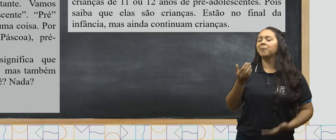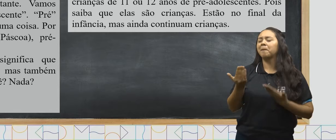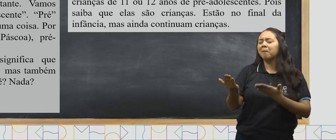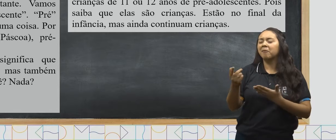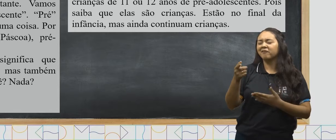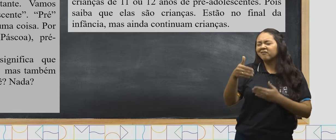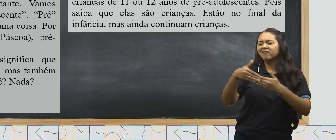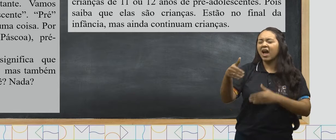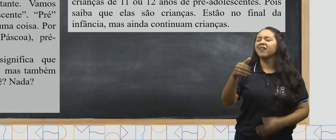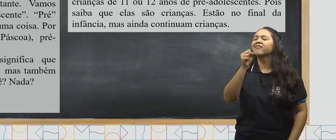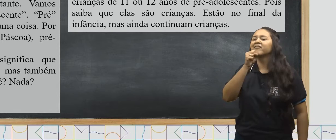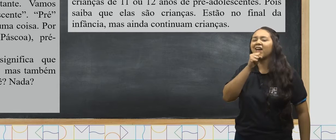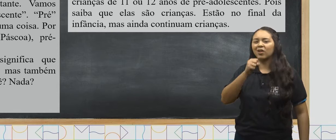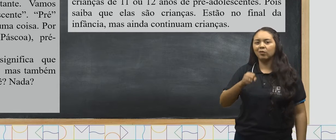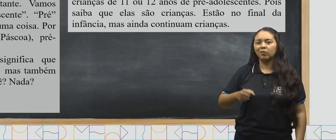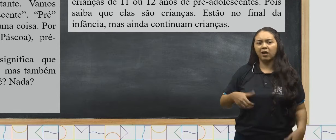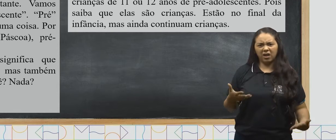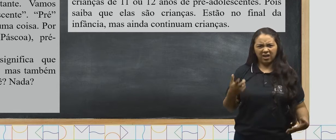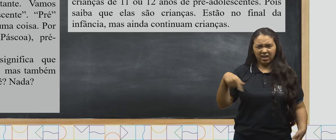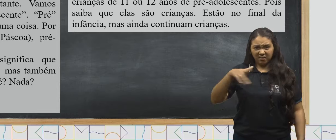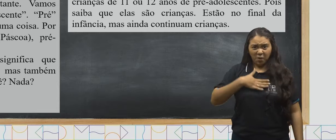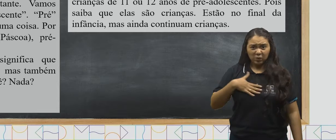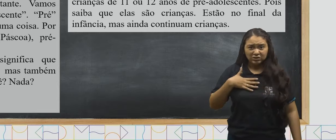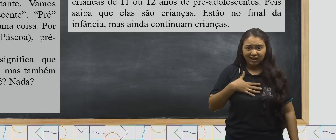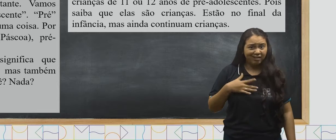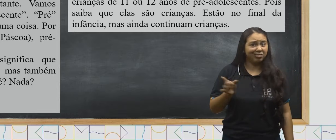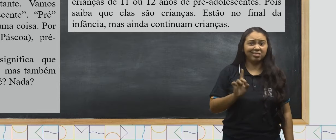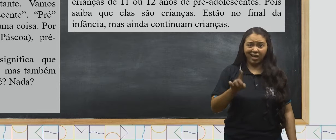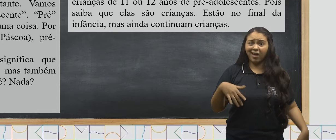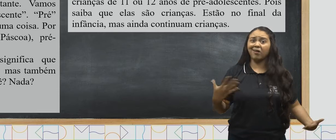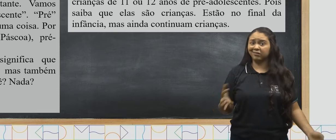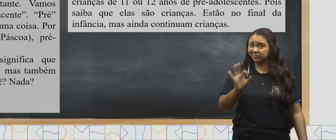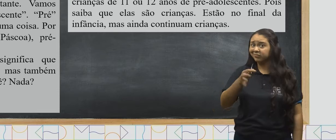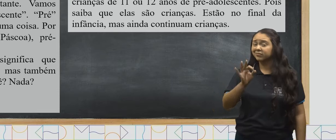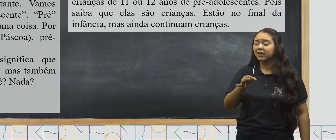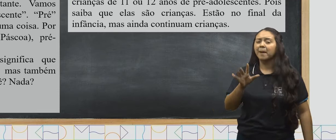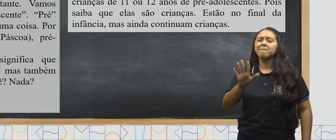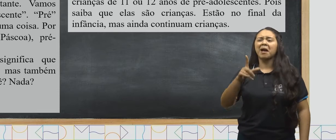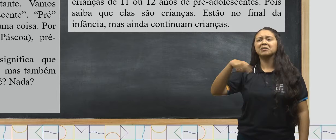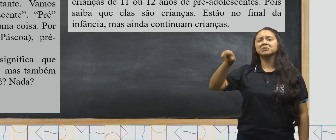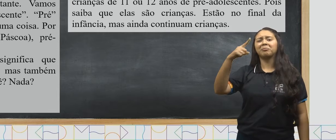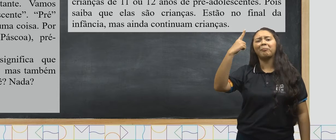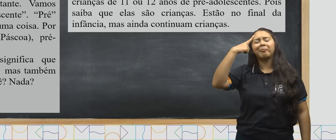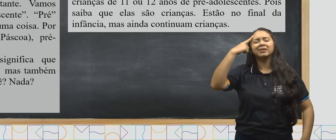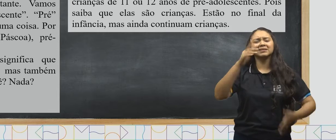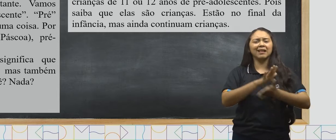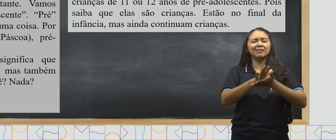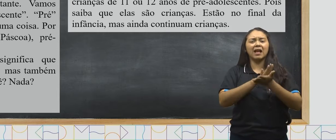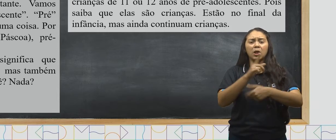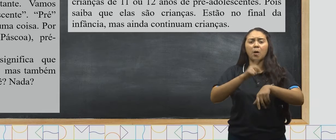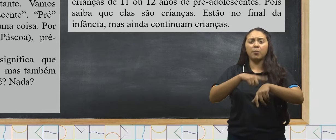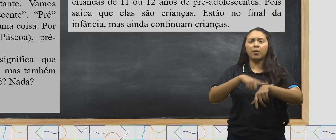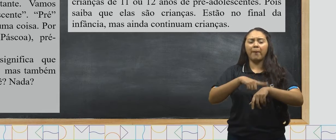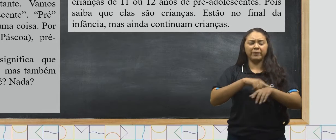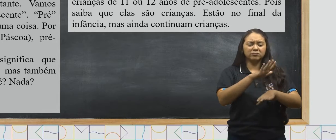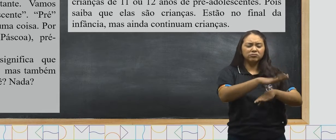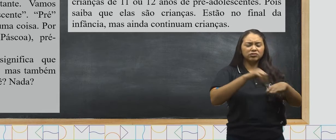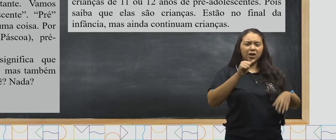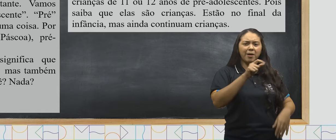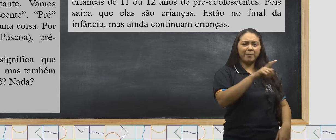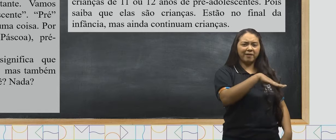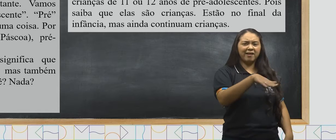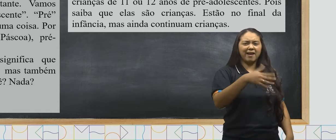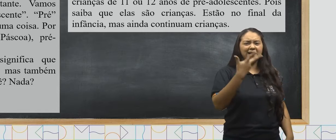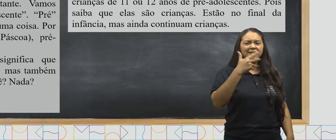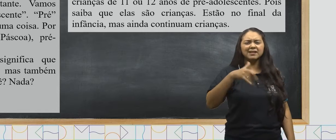pré-velhos? Eles não vão gostar nem um pouco, não é verdade? Mas eles nem pensam nisso quando chamam as crianças